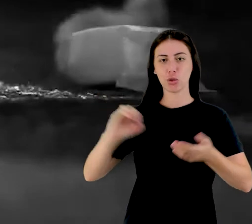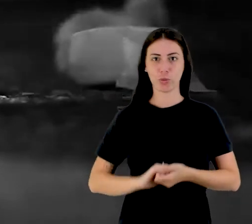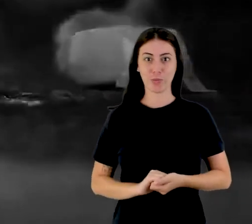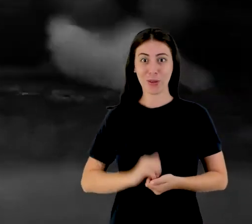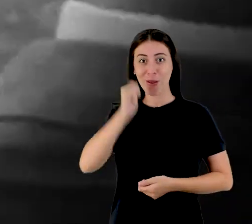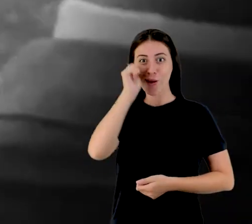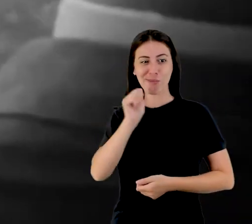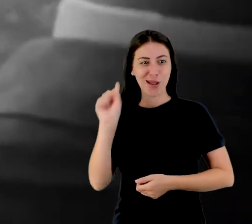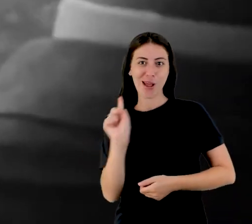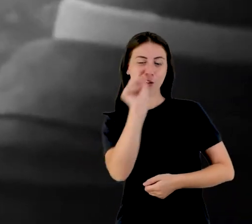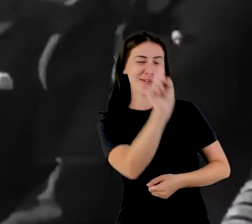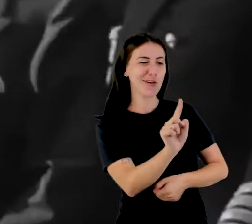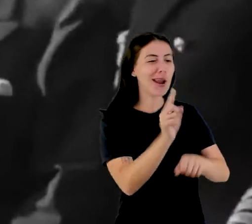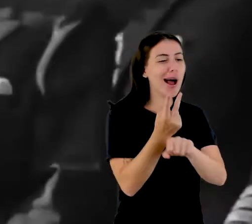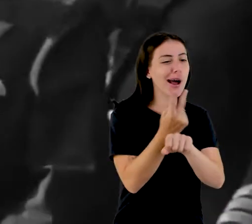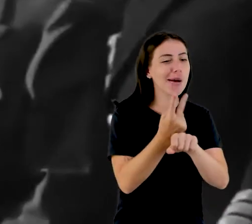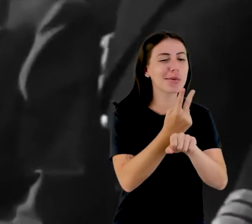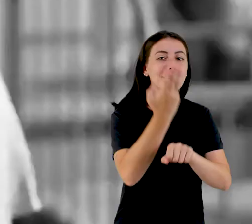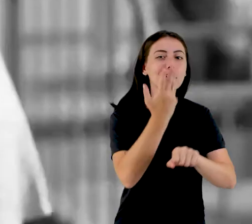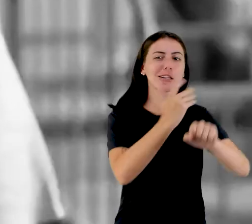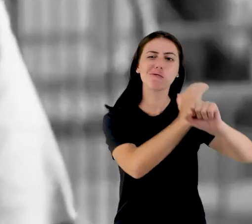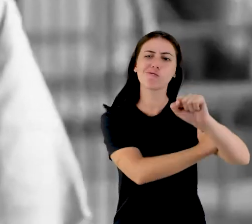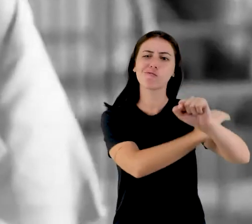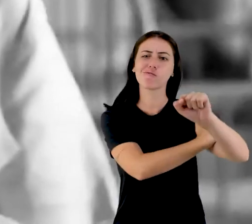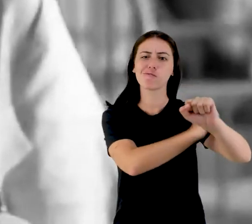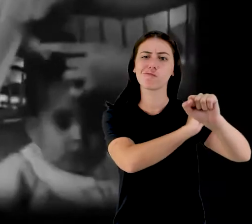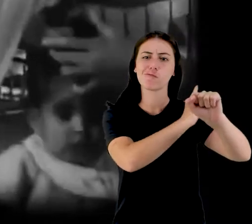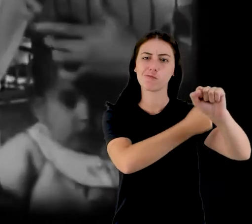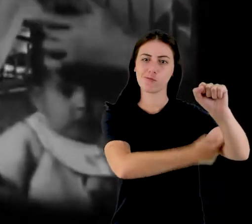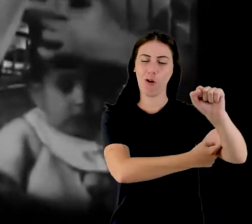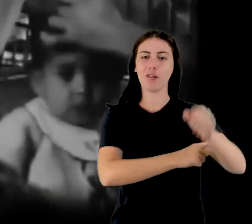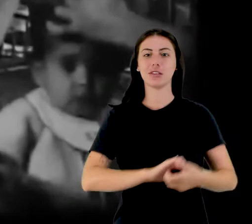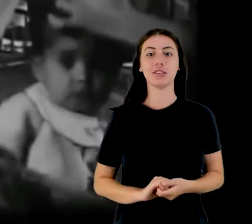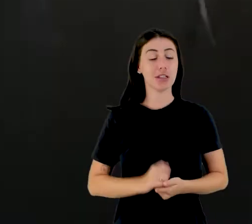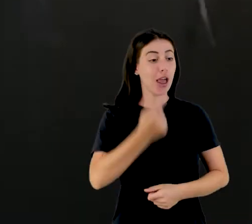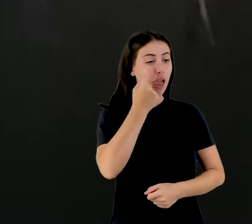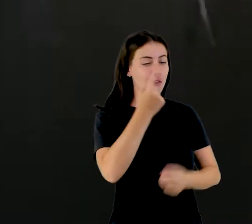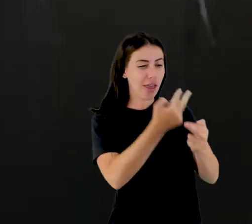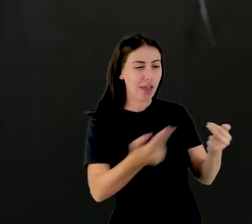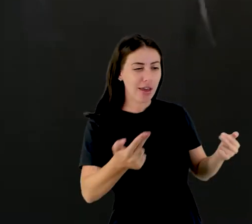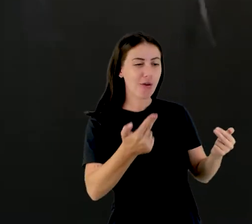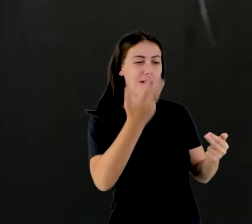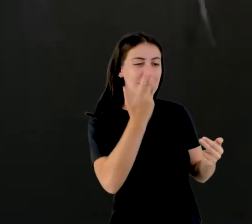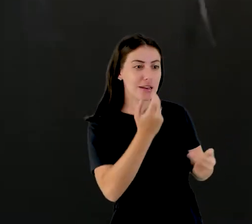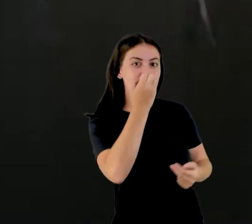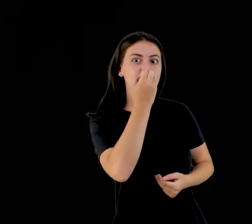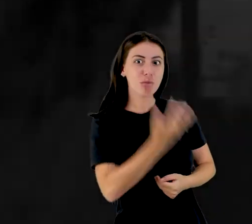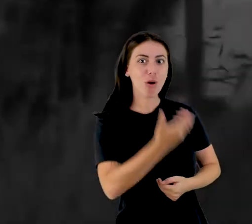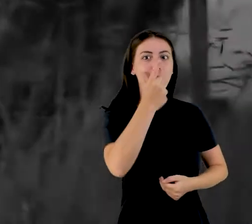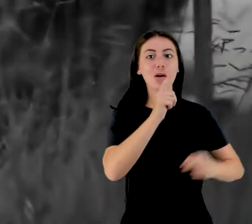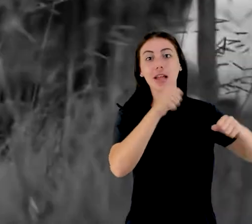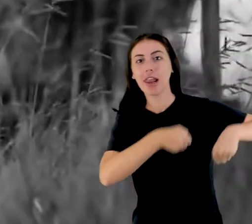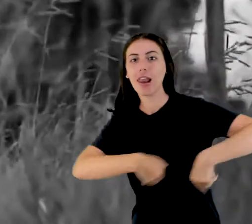fortes? O que era bom para o Estado, o que era bom para o orfanato Romão de Matos Duarte, por que não haveria de ser bom também para os